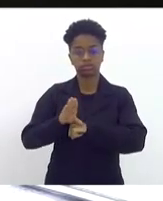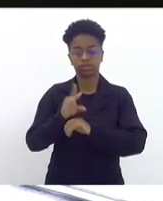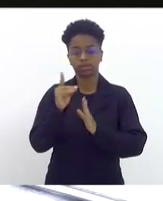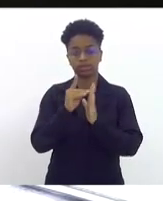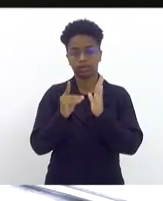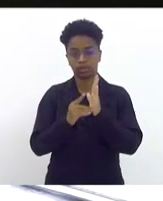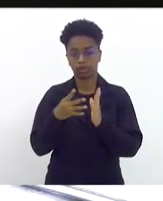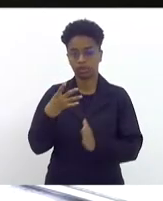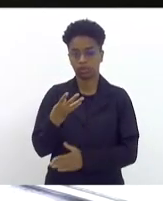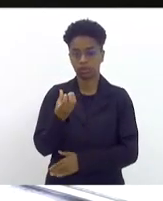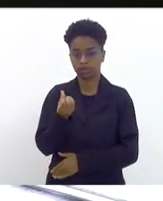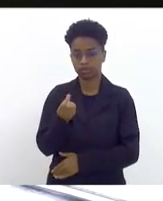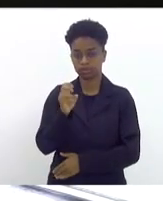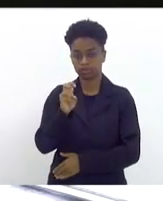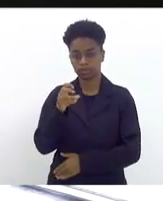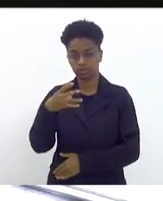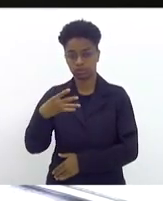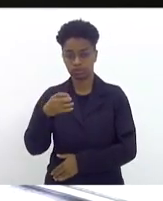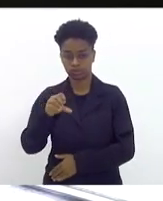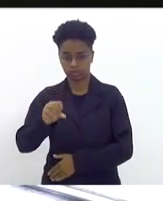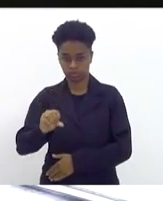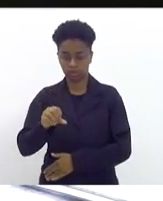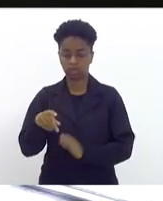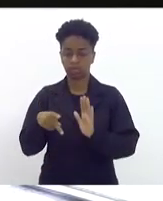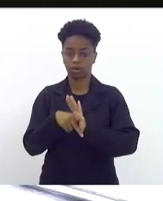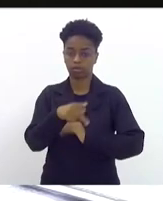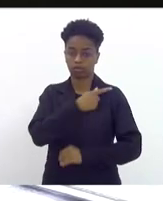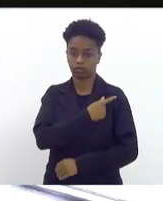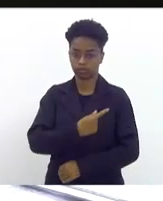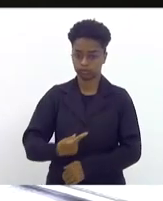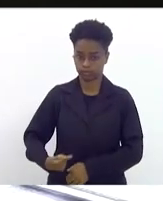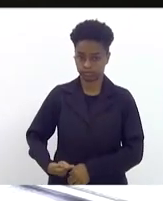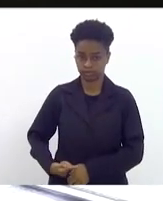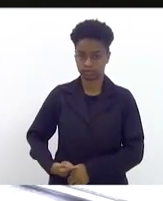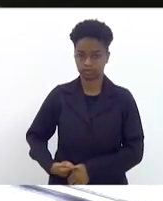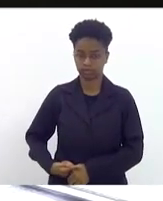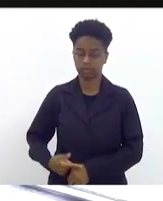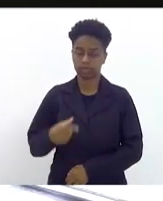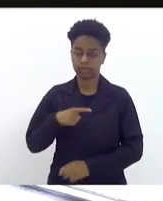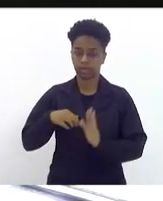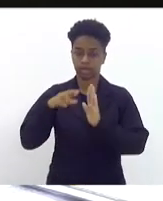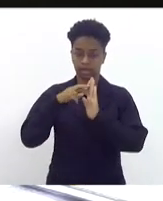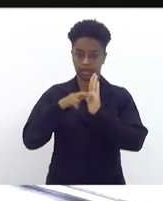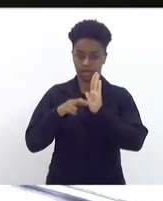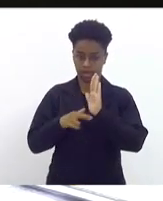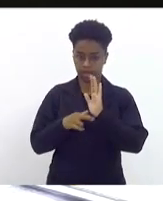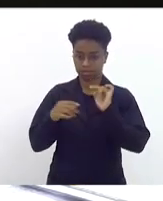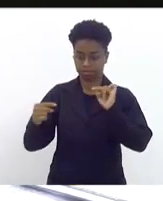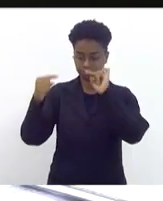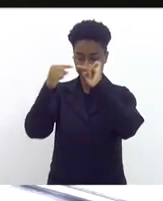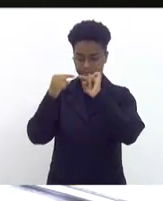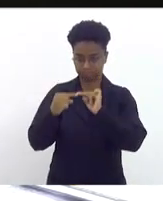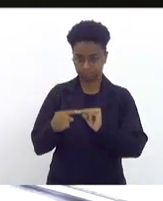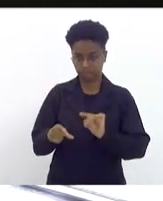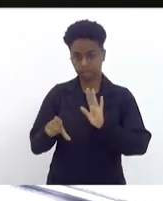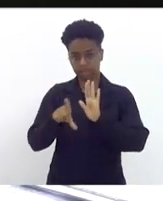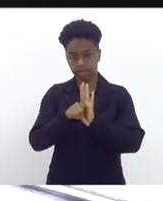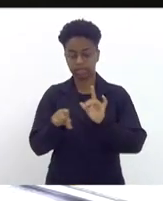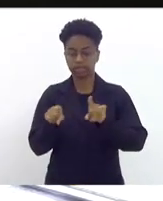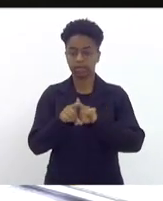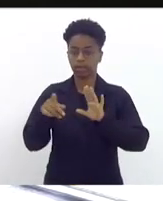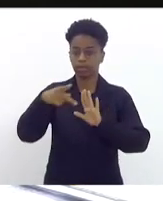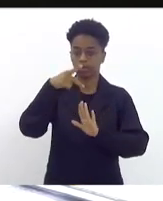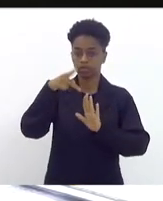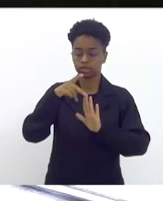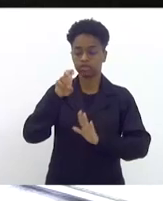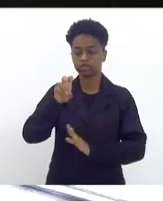Decreto 46549 do governador que regulamentava essas leis e a portaria